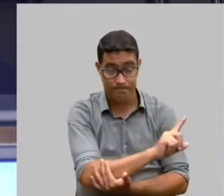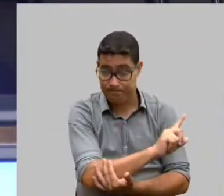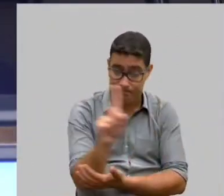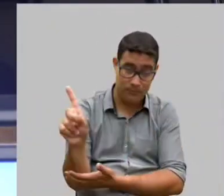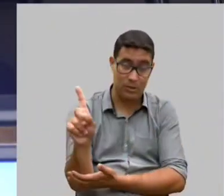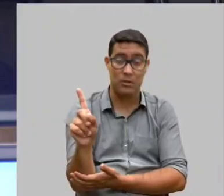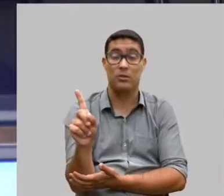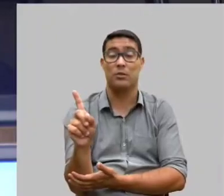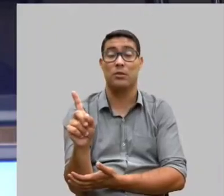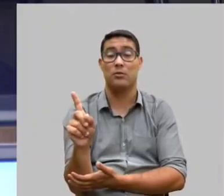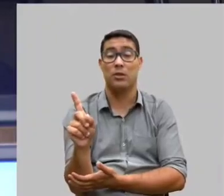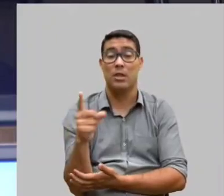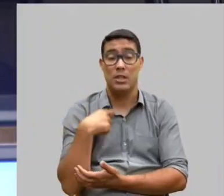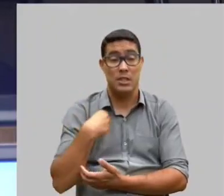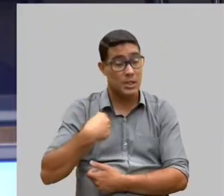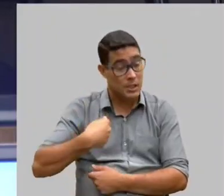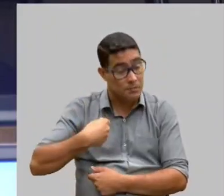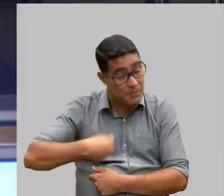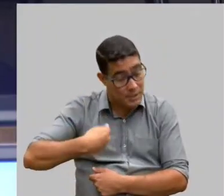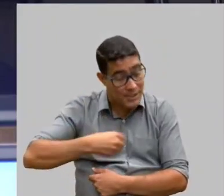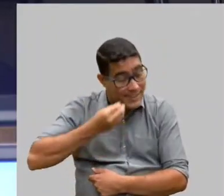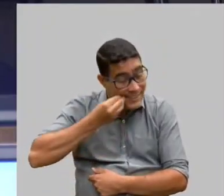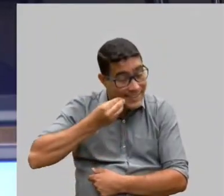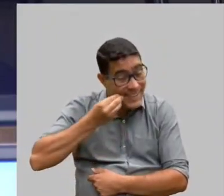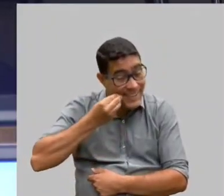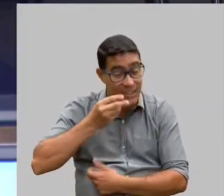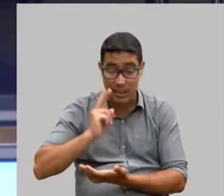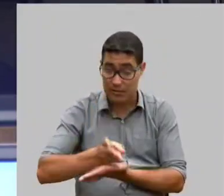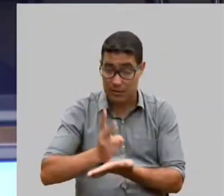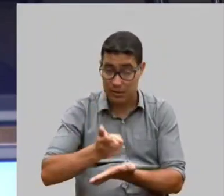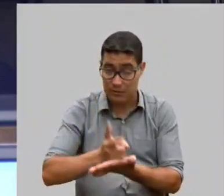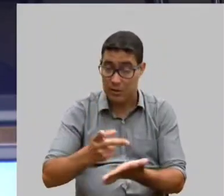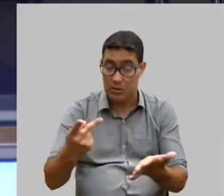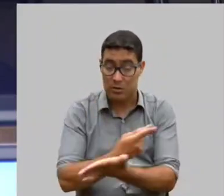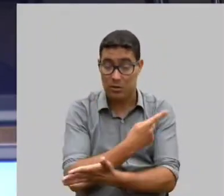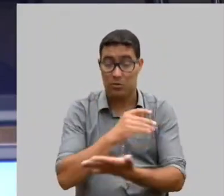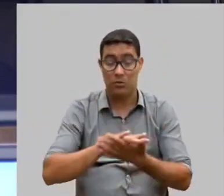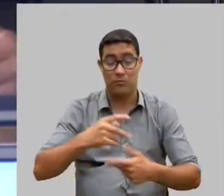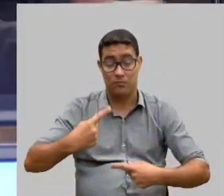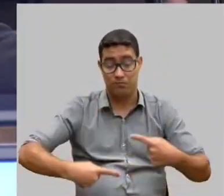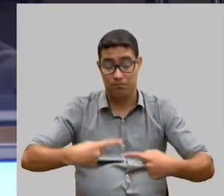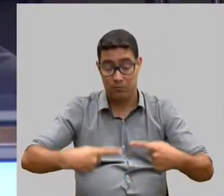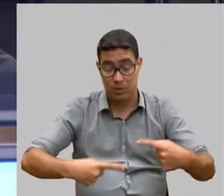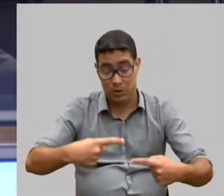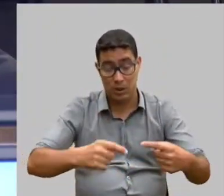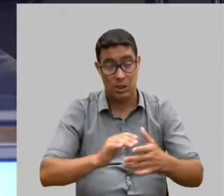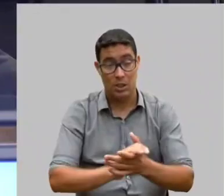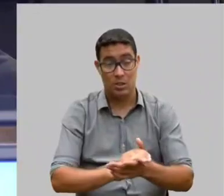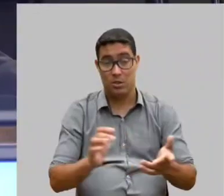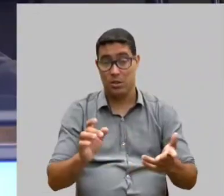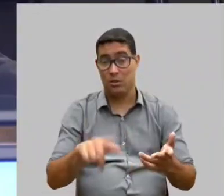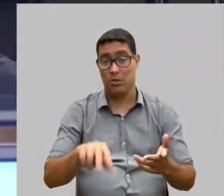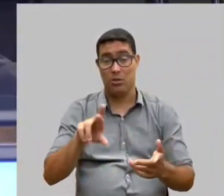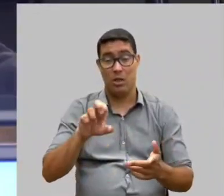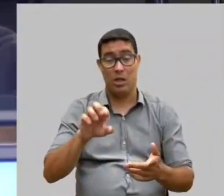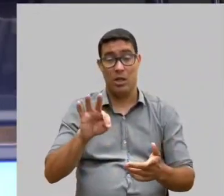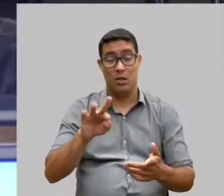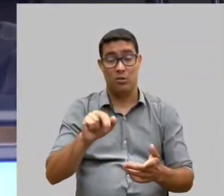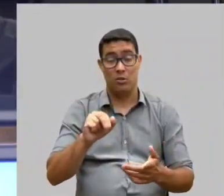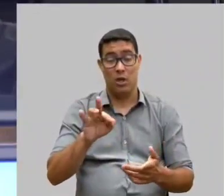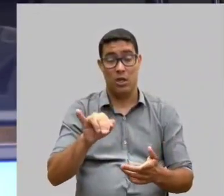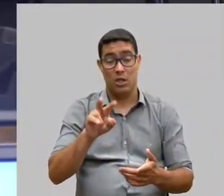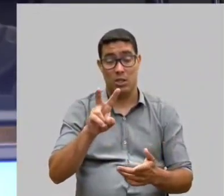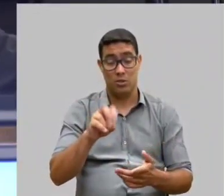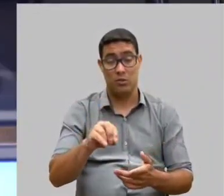conhecimento disso e tem que tentar realmente uma solução política a única se se a gente tentasse aqui mudar simplesmente retroativo a 98